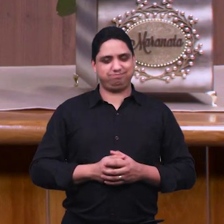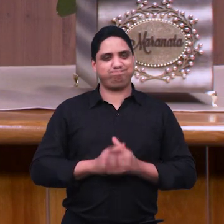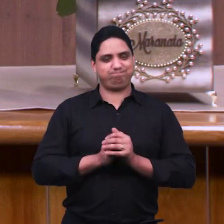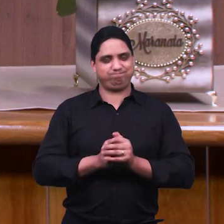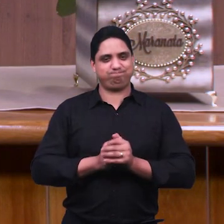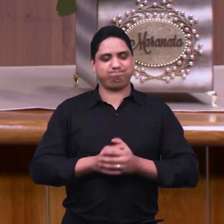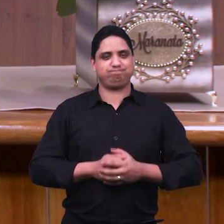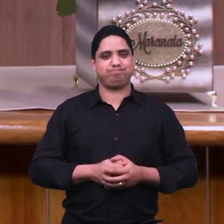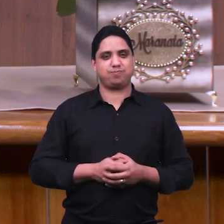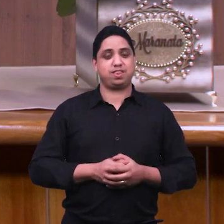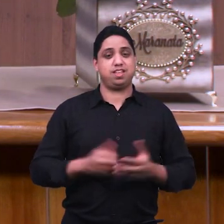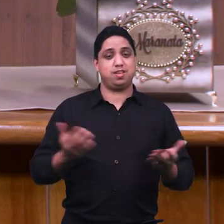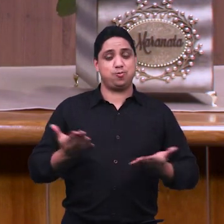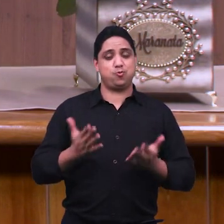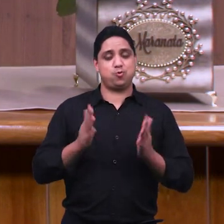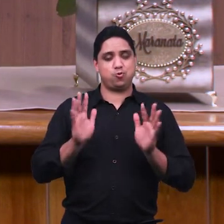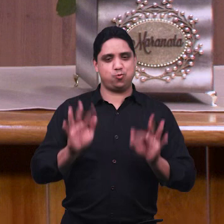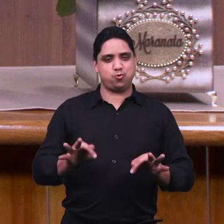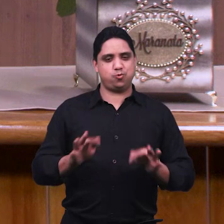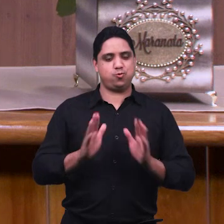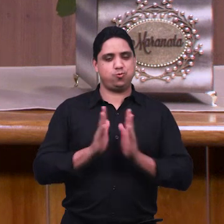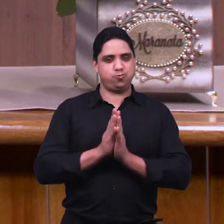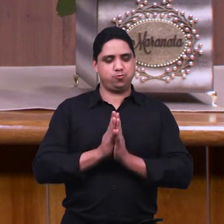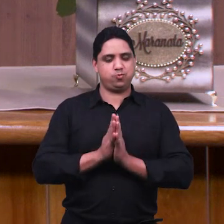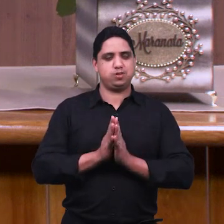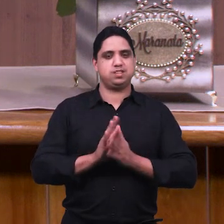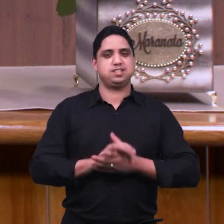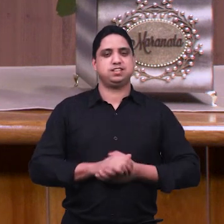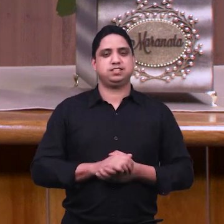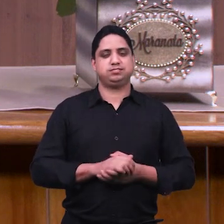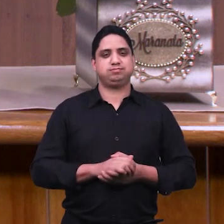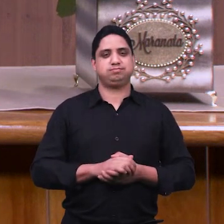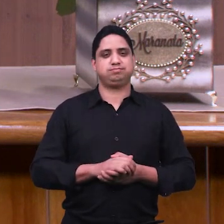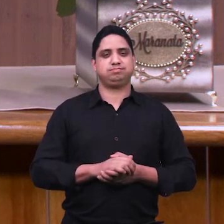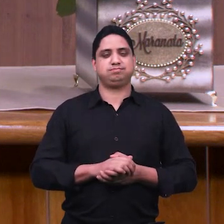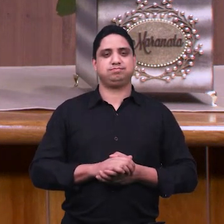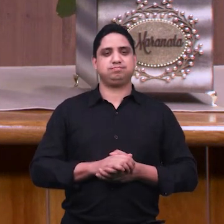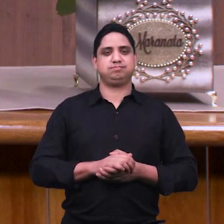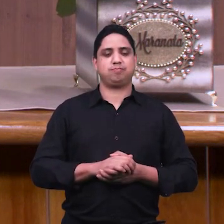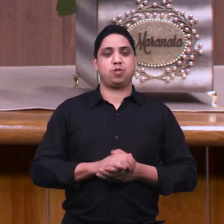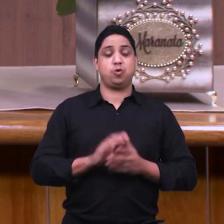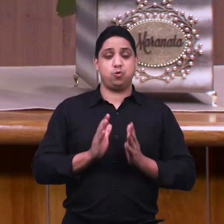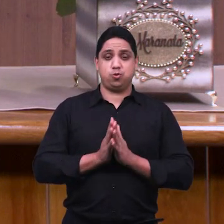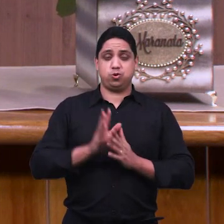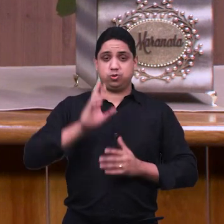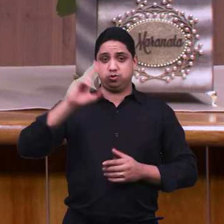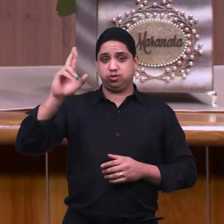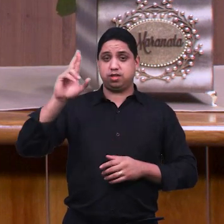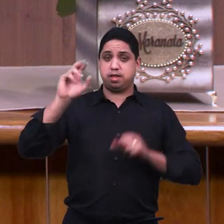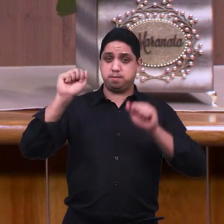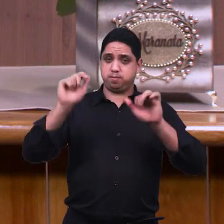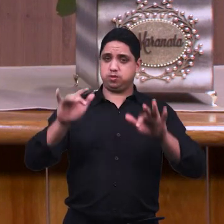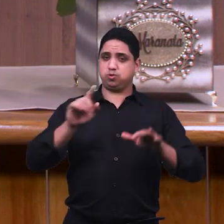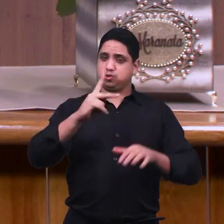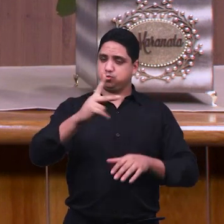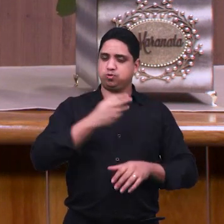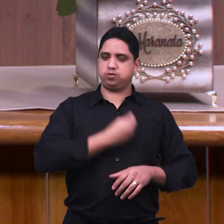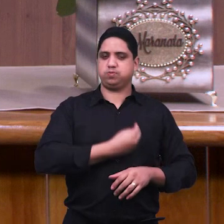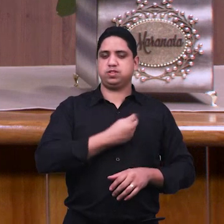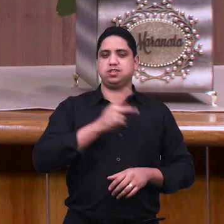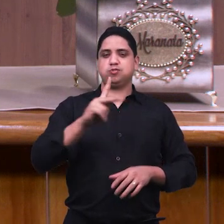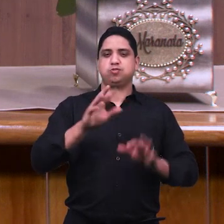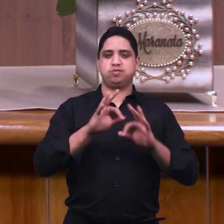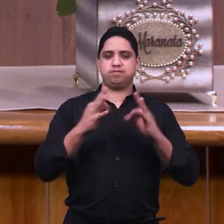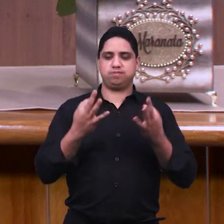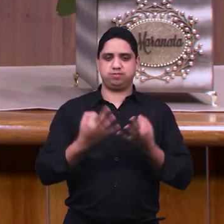Amém, irmãos. Vamos agora encerrando esse culto, orar, chegando no final desse culto, orar ao Senhor, que o Senhor abençoe a sua vida, a